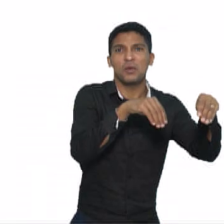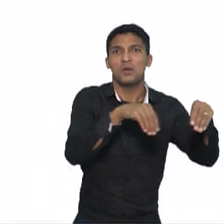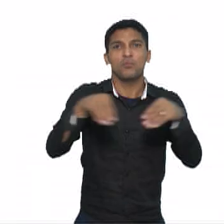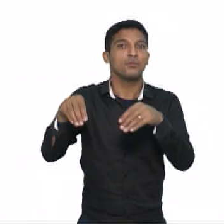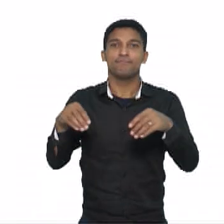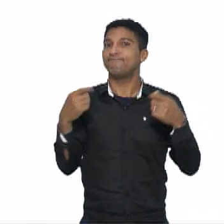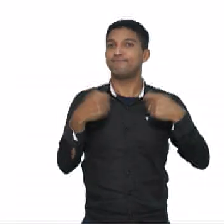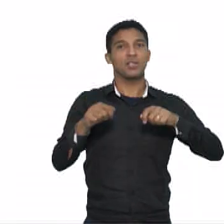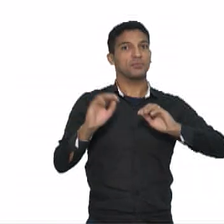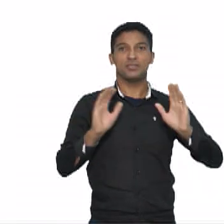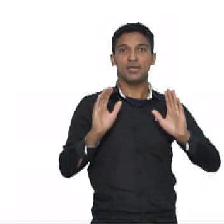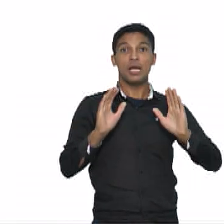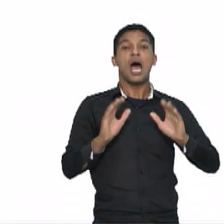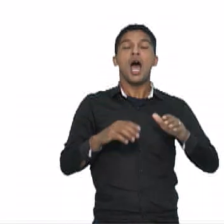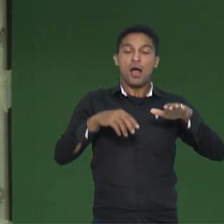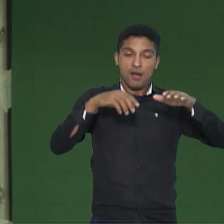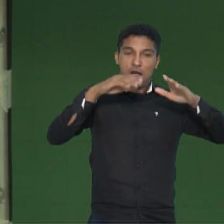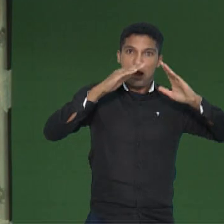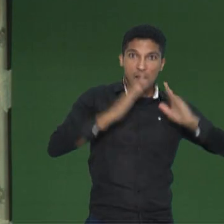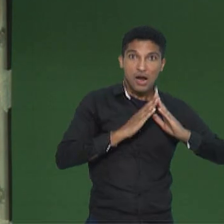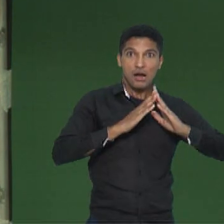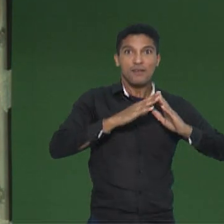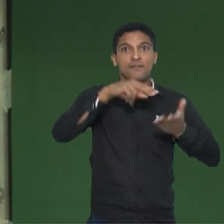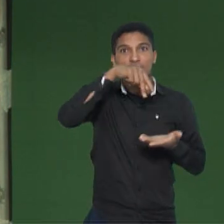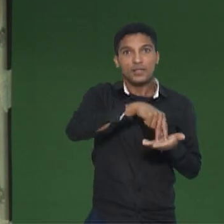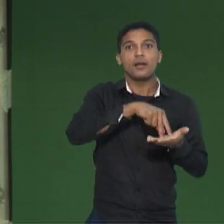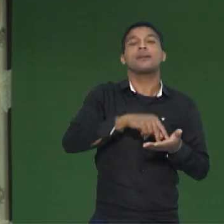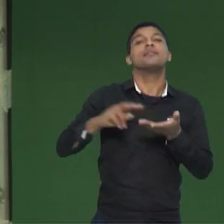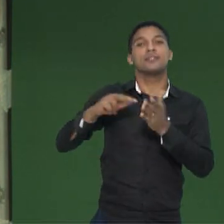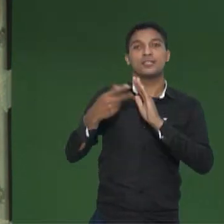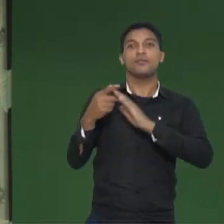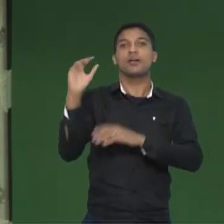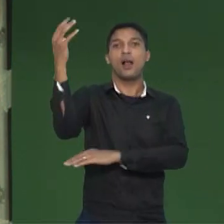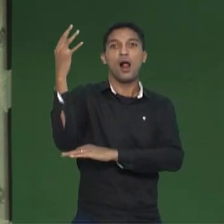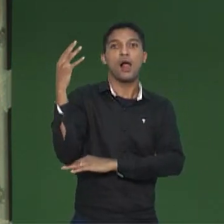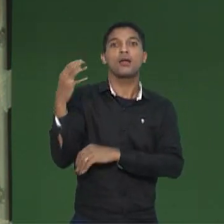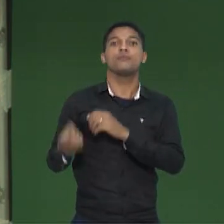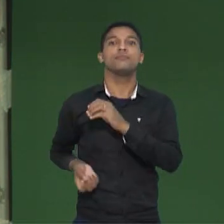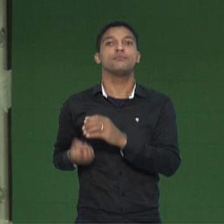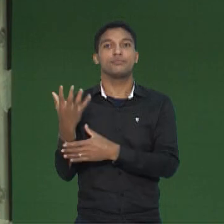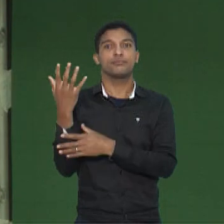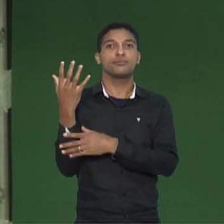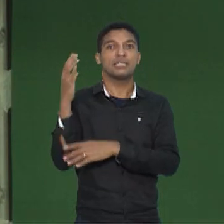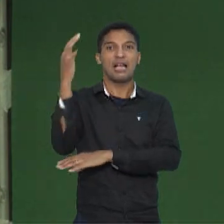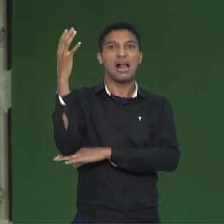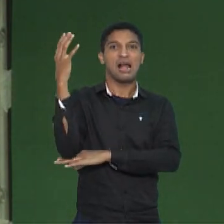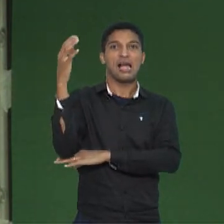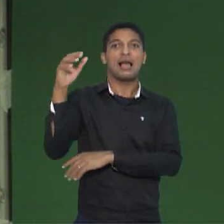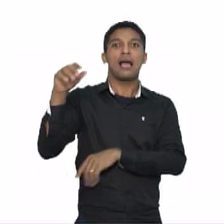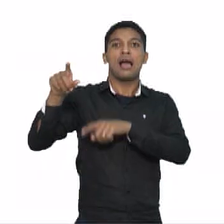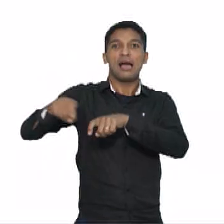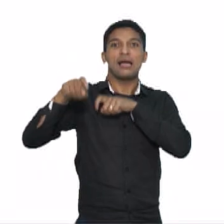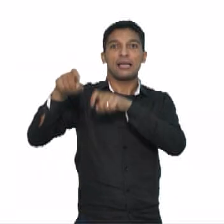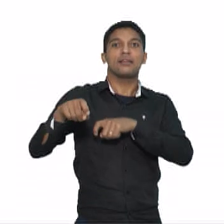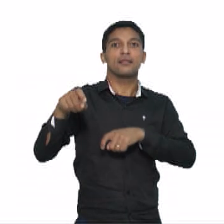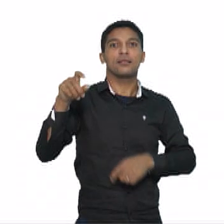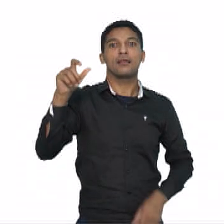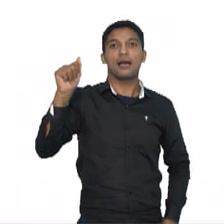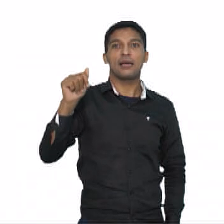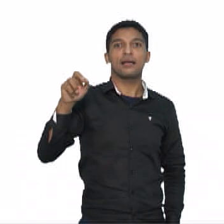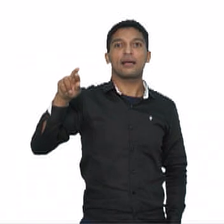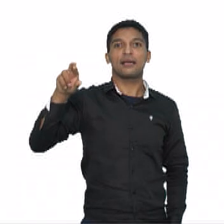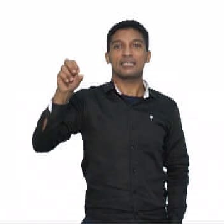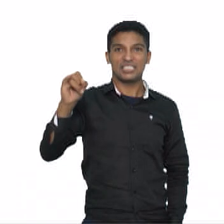bem definidos. Quem falar der uma resposta fechada vai errar. Mas é provável que um dos fatores